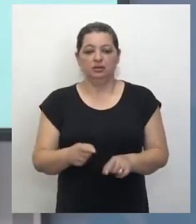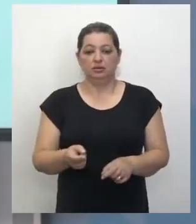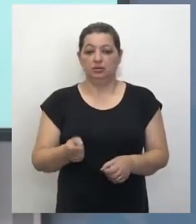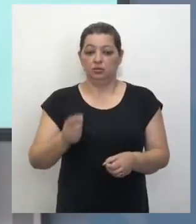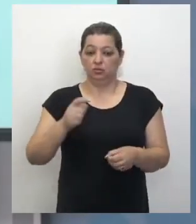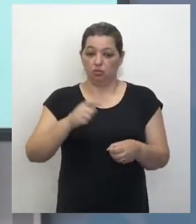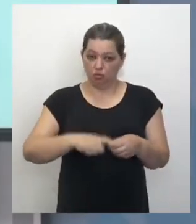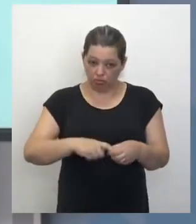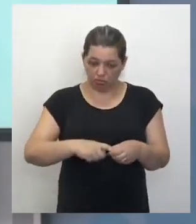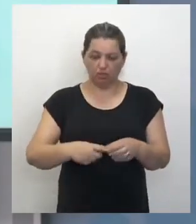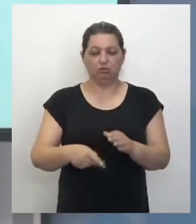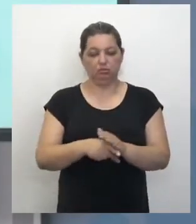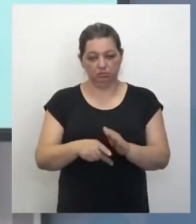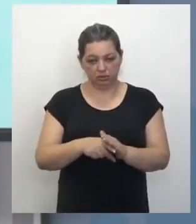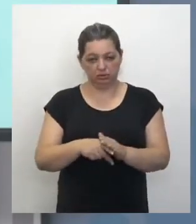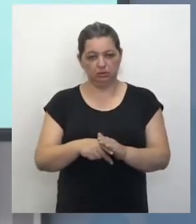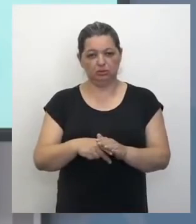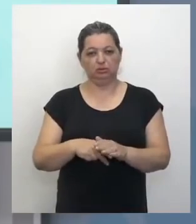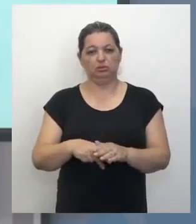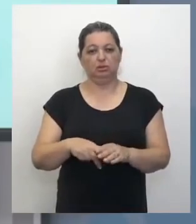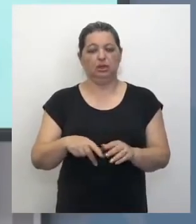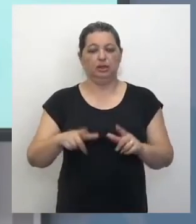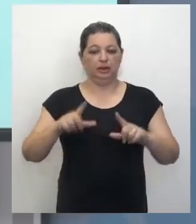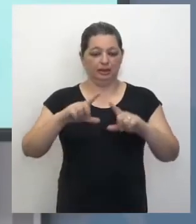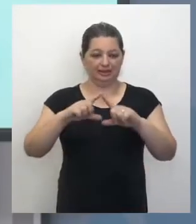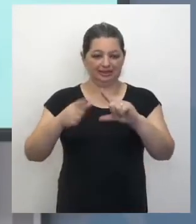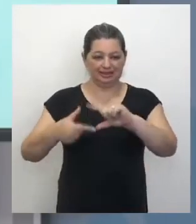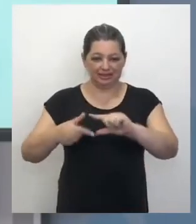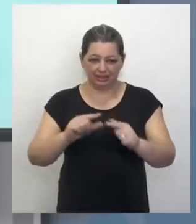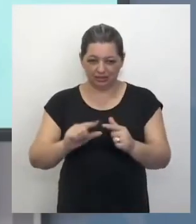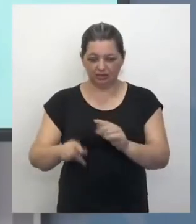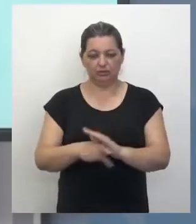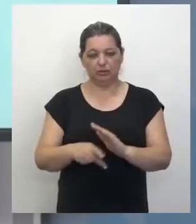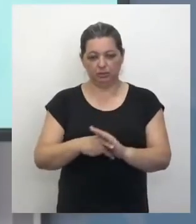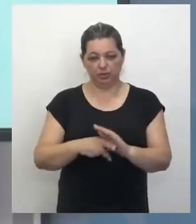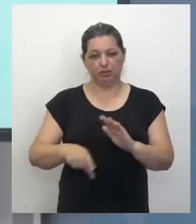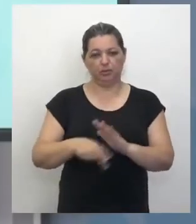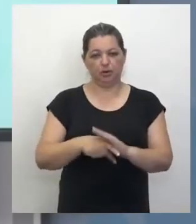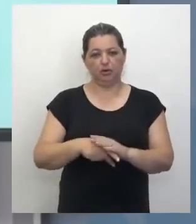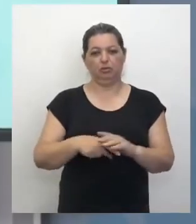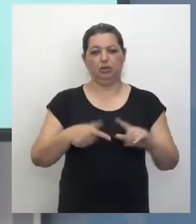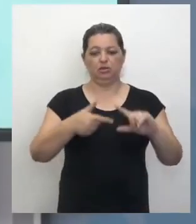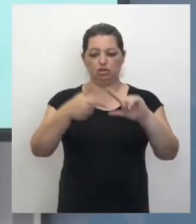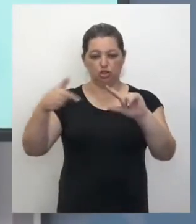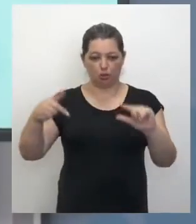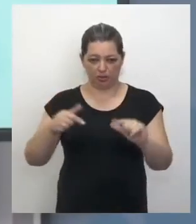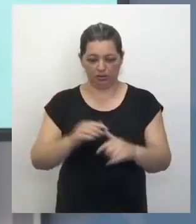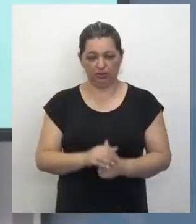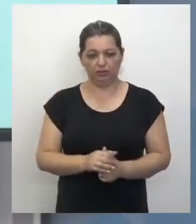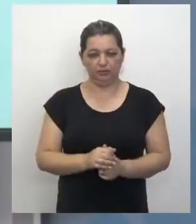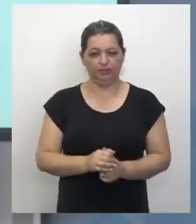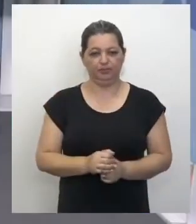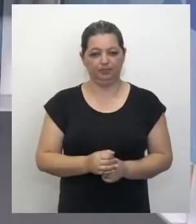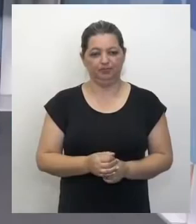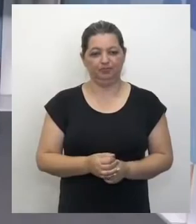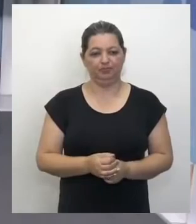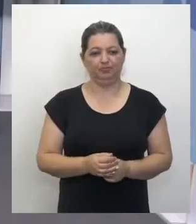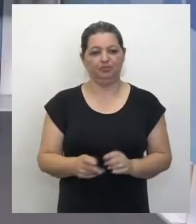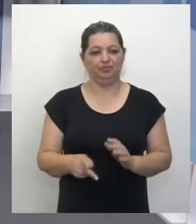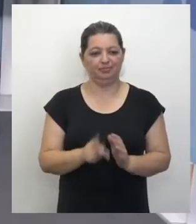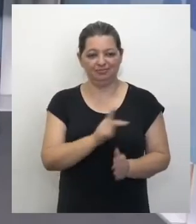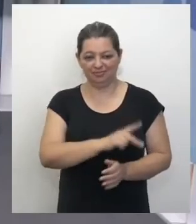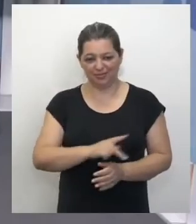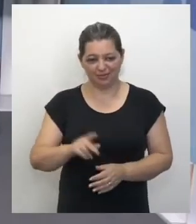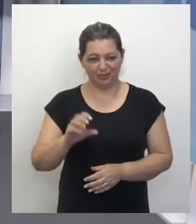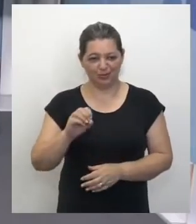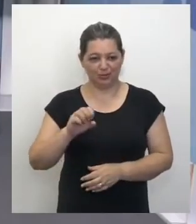falar do Tales, nós vamos falar um pouquinho sobre os triângulos e um pouquinho da geometria, tá certo? Mas antes vamos cumprimentar aqui o Osmar, nosso moderador do dia.